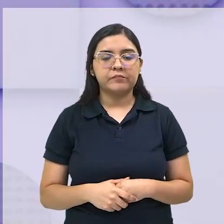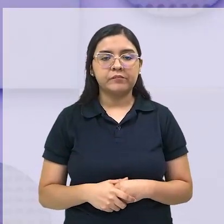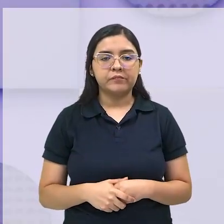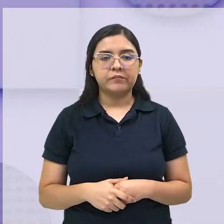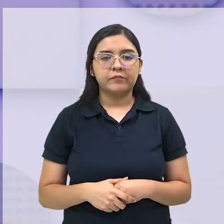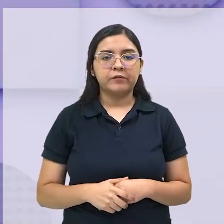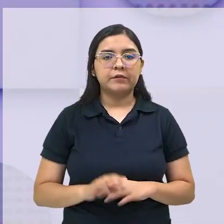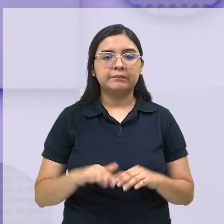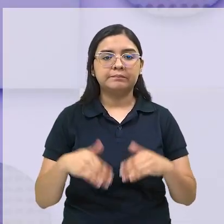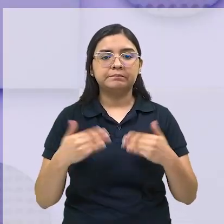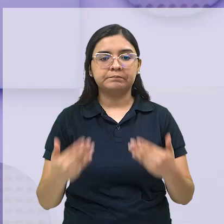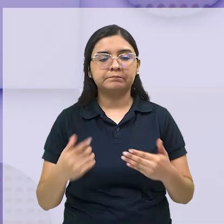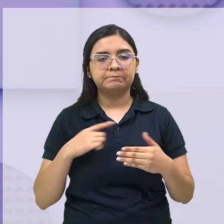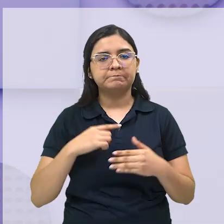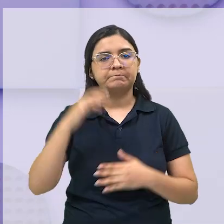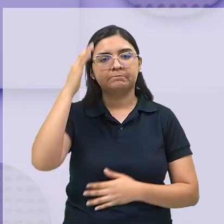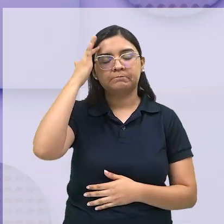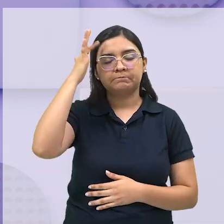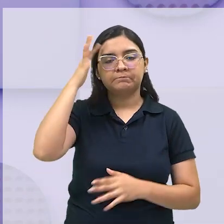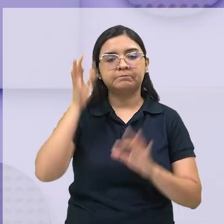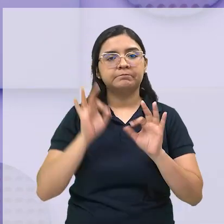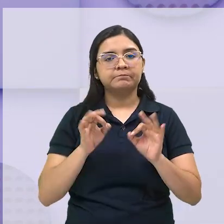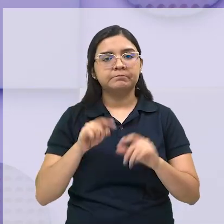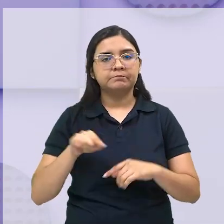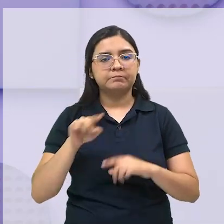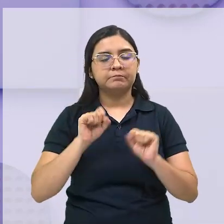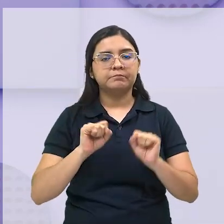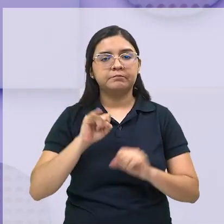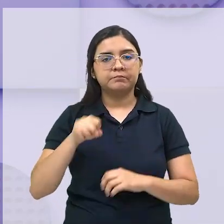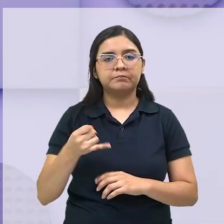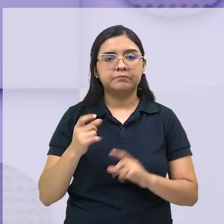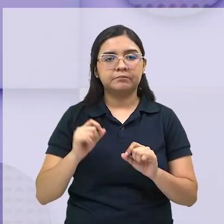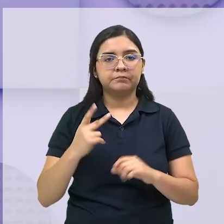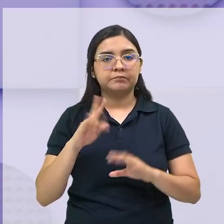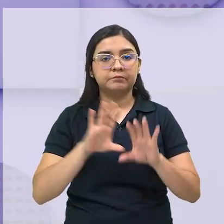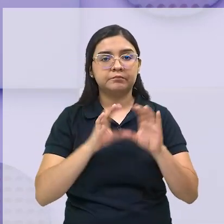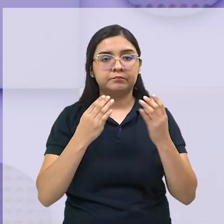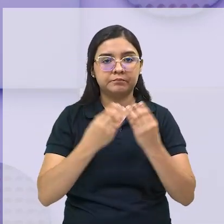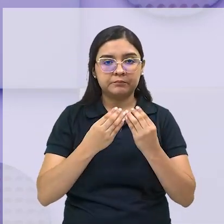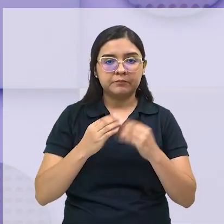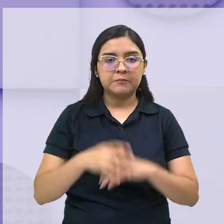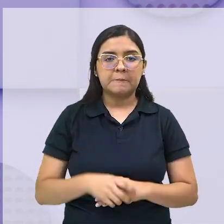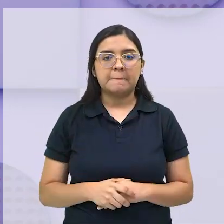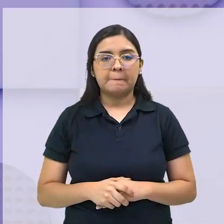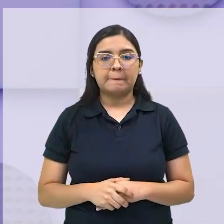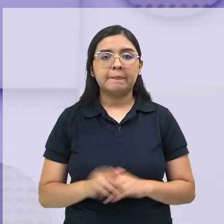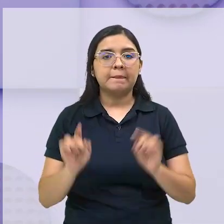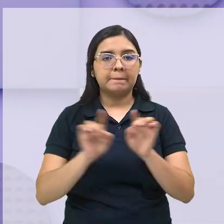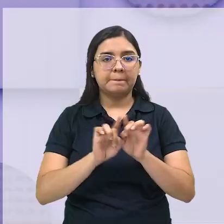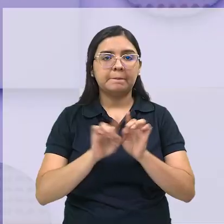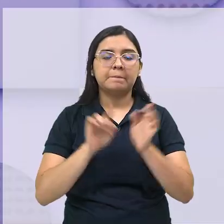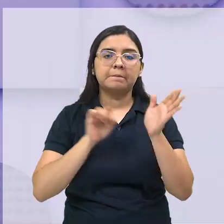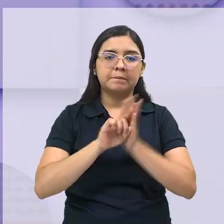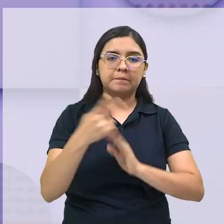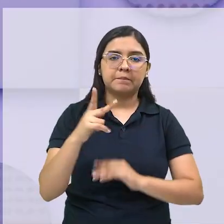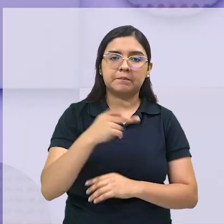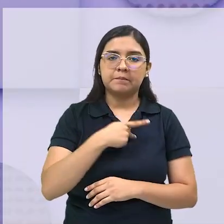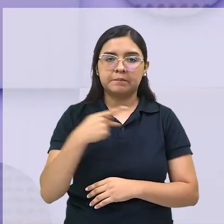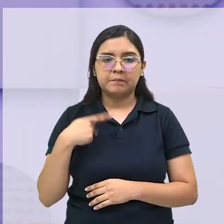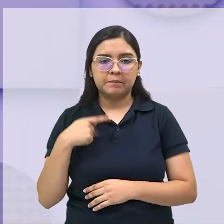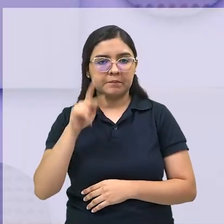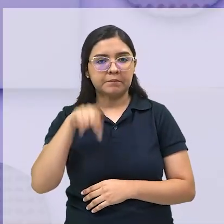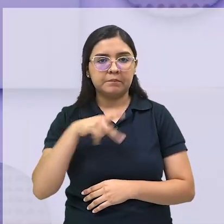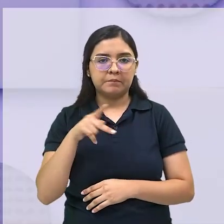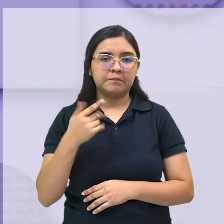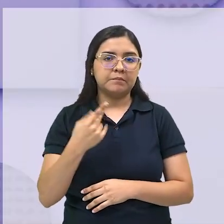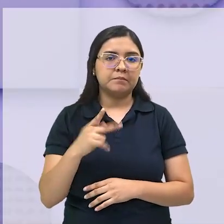Então, essas e outras reflexões, com certeza você pode aproveitar aí na sua comunidade e perguntar para o seu pastor, para o seu padre, para o seu